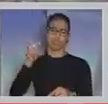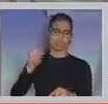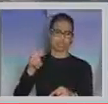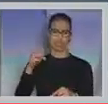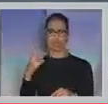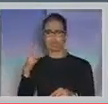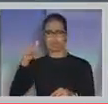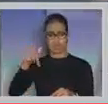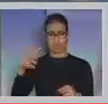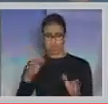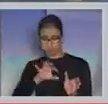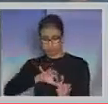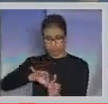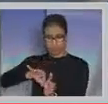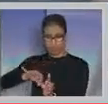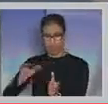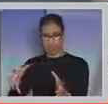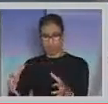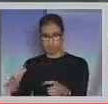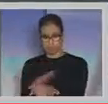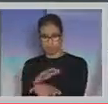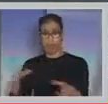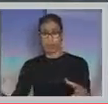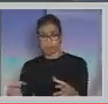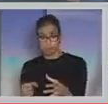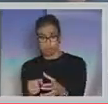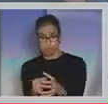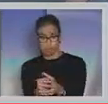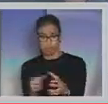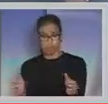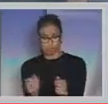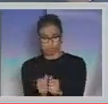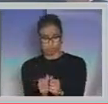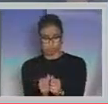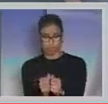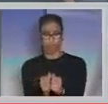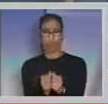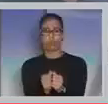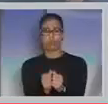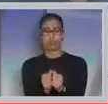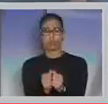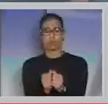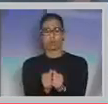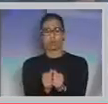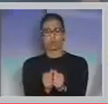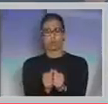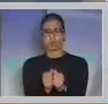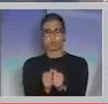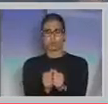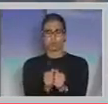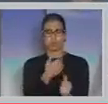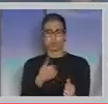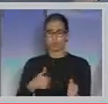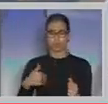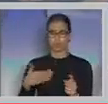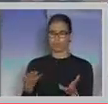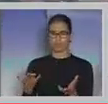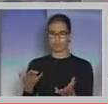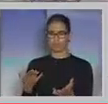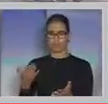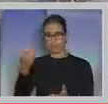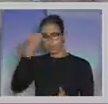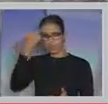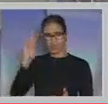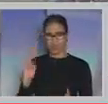37 alunos é isso representa uma irresponsabilidade do governo Total falta de conhecimento do funcionamento